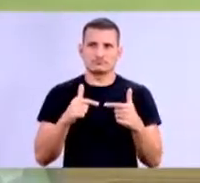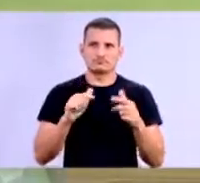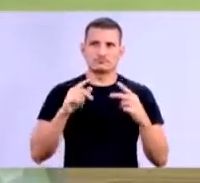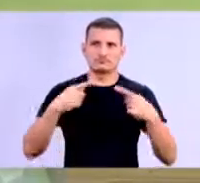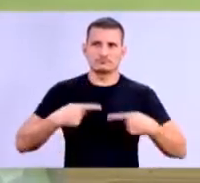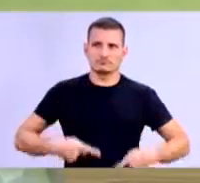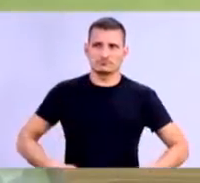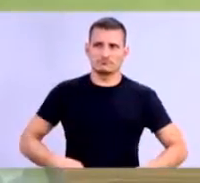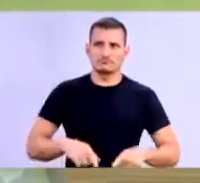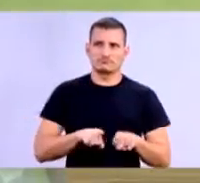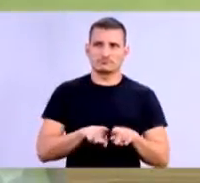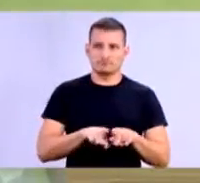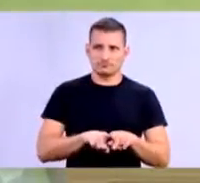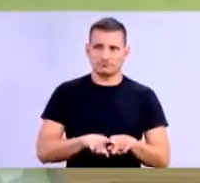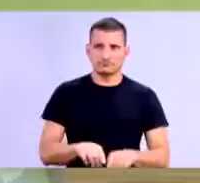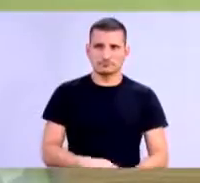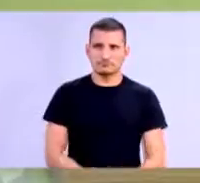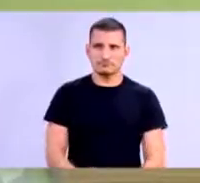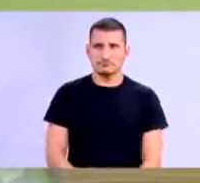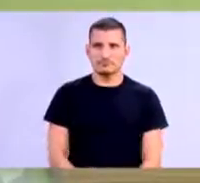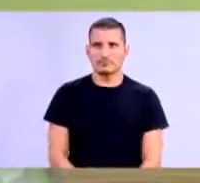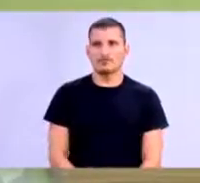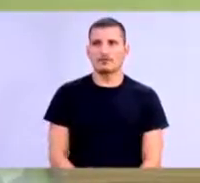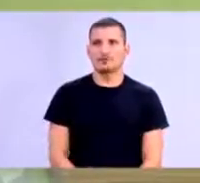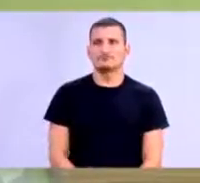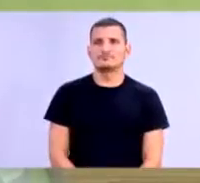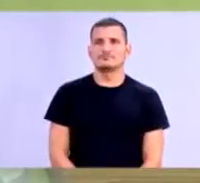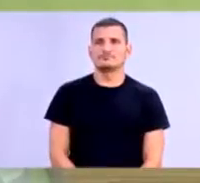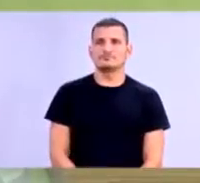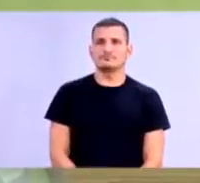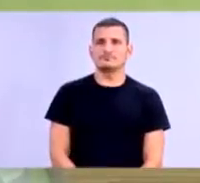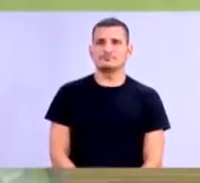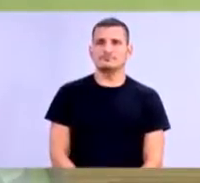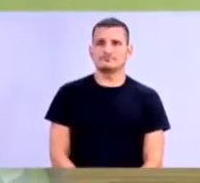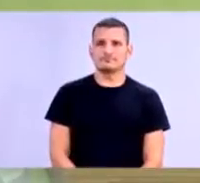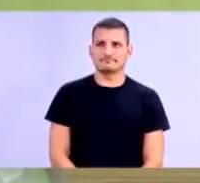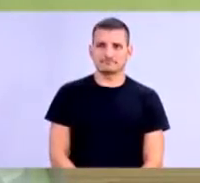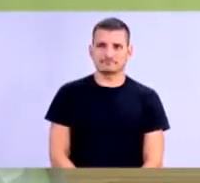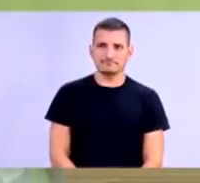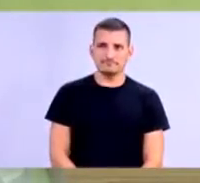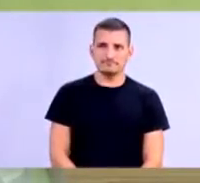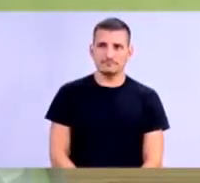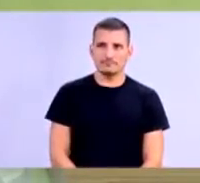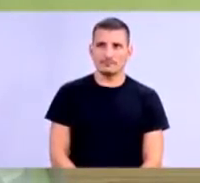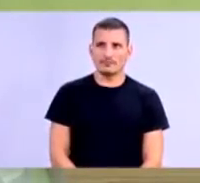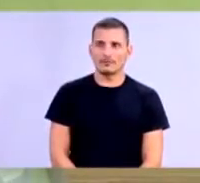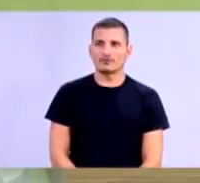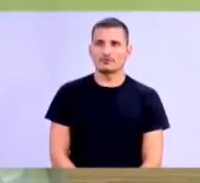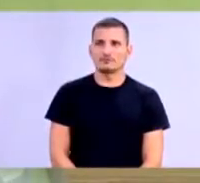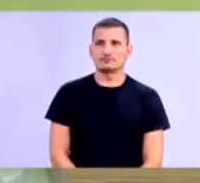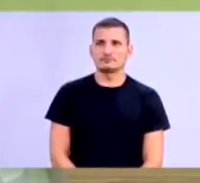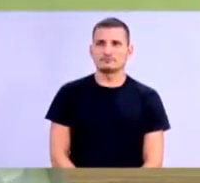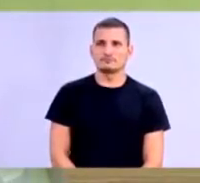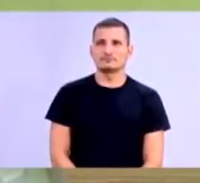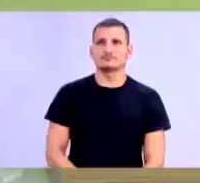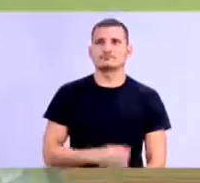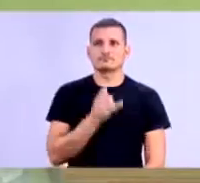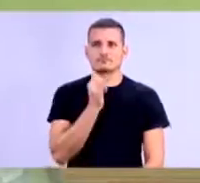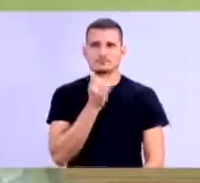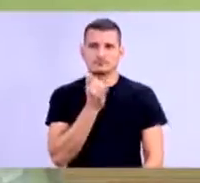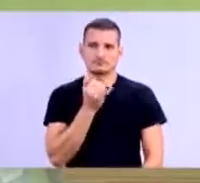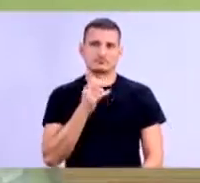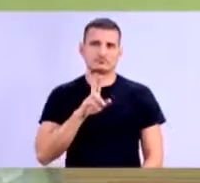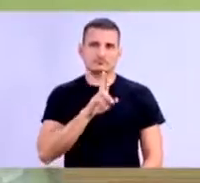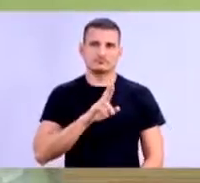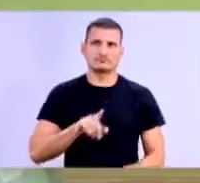É muito interessante a resposta dos alunos aqui, porque eles falaram com as próprias palavras. Também você está narrando e usa